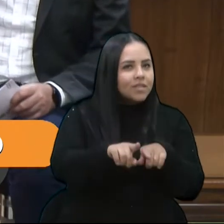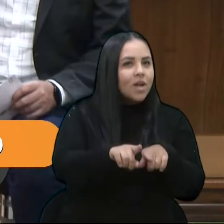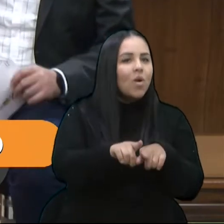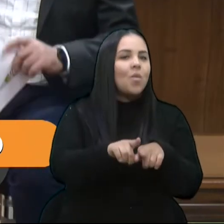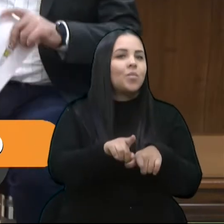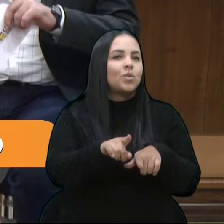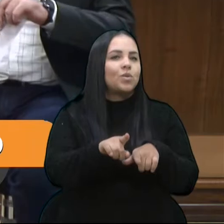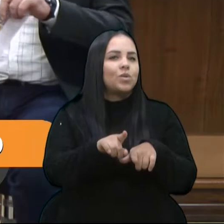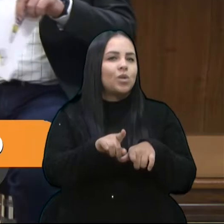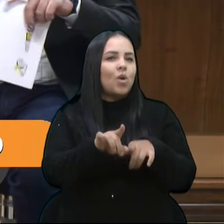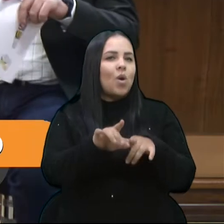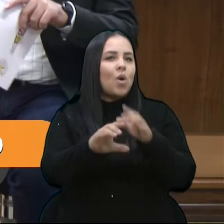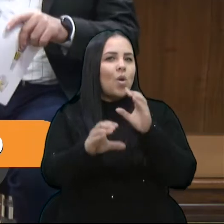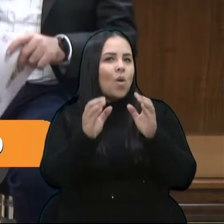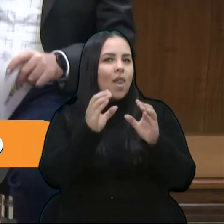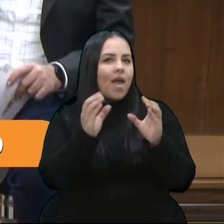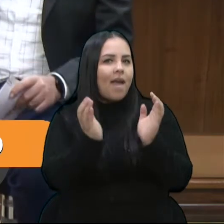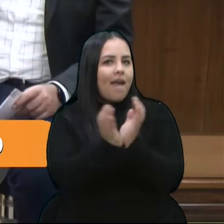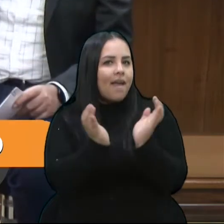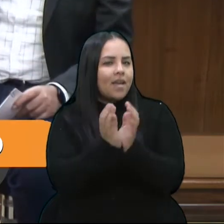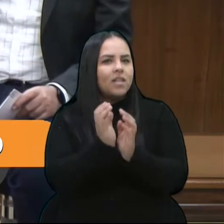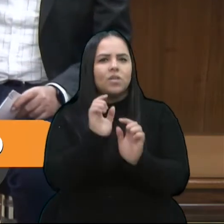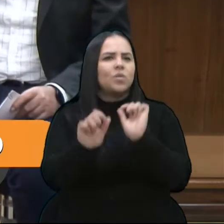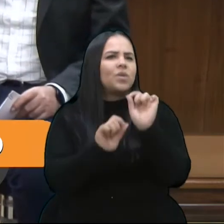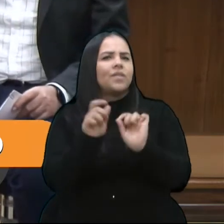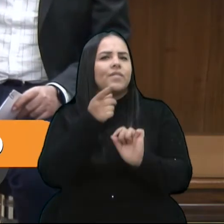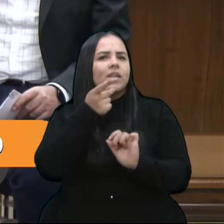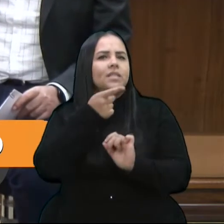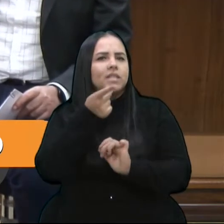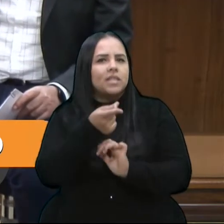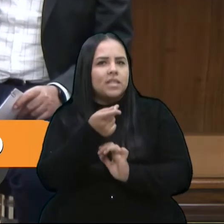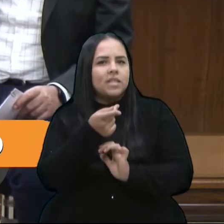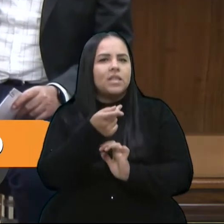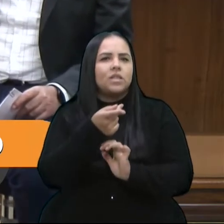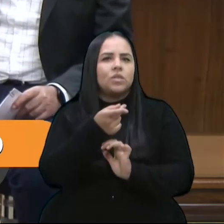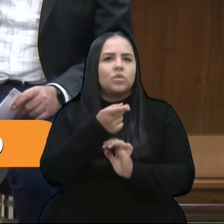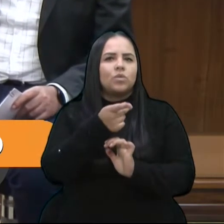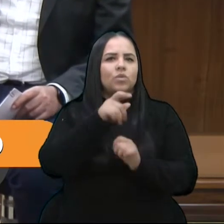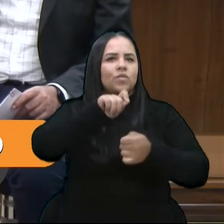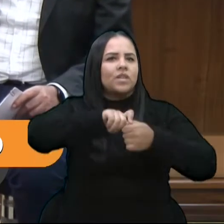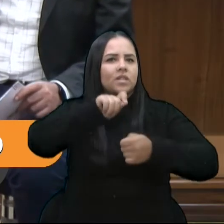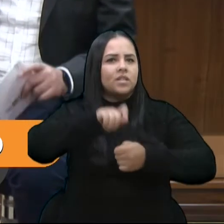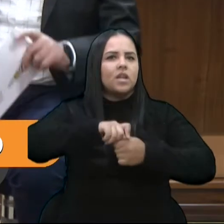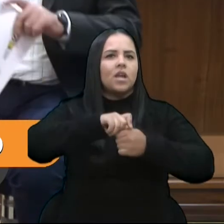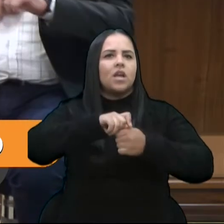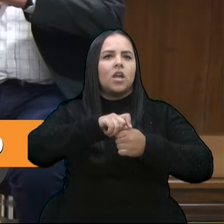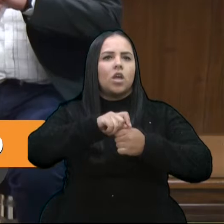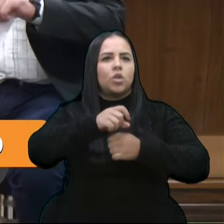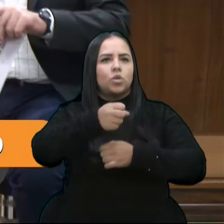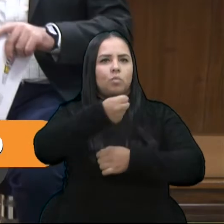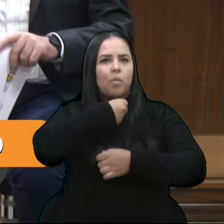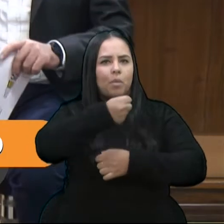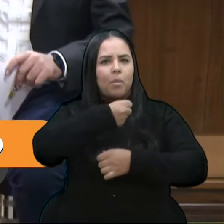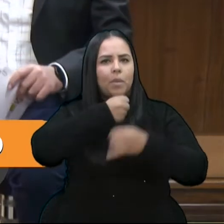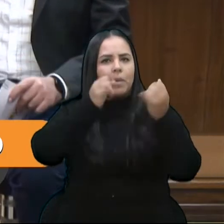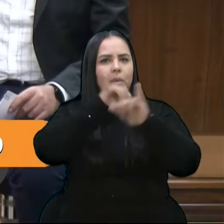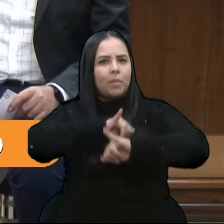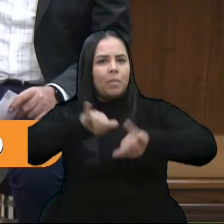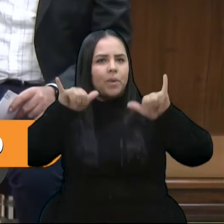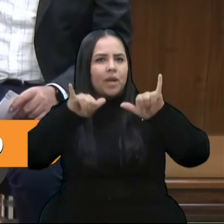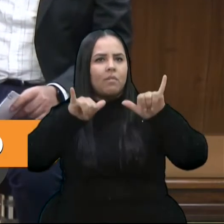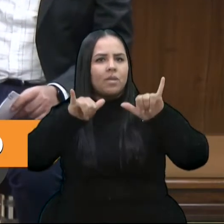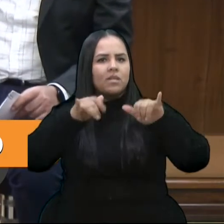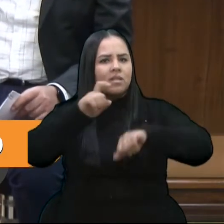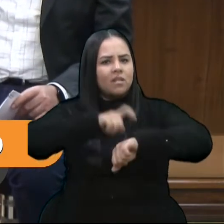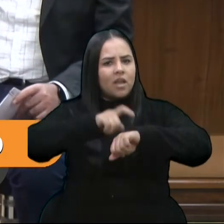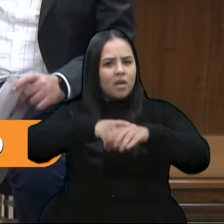bate-papo, até sobre o fazer jornalístico num contexto de pandemia como o que vivemos, mas chegam aqui